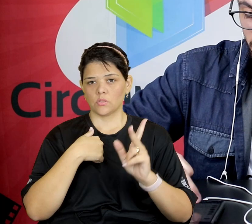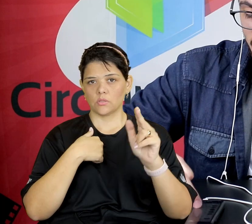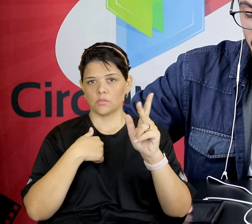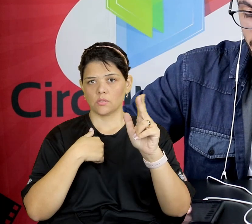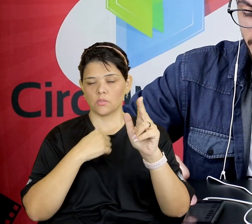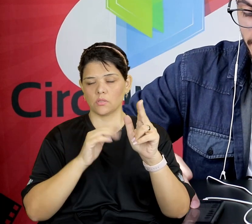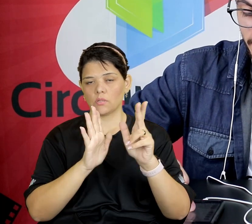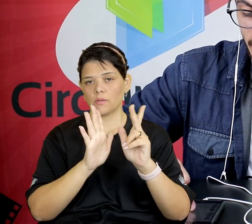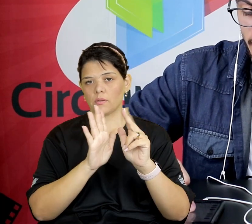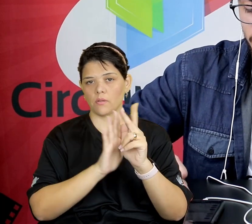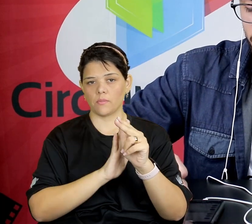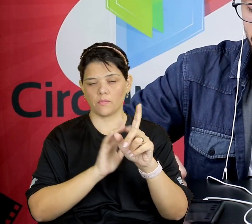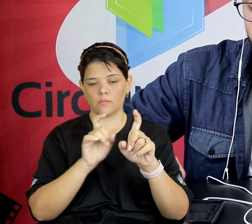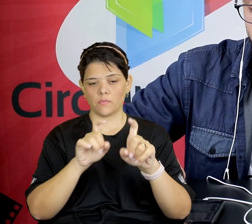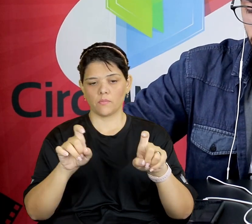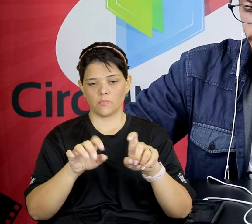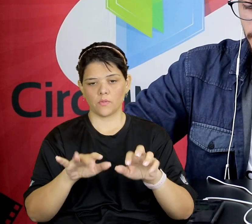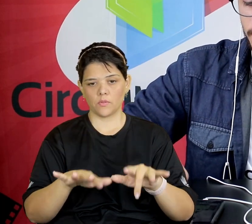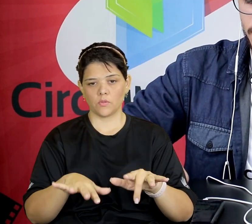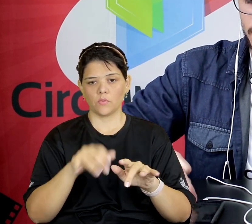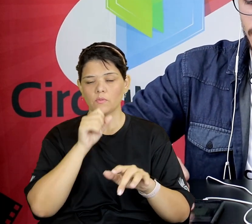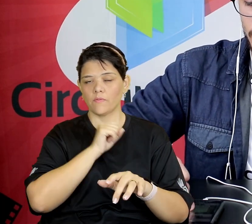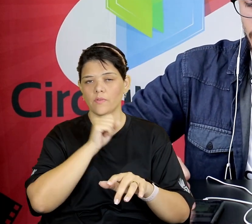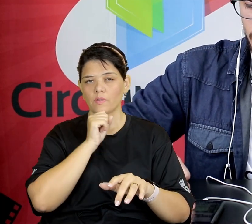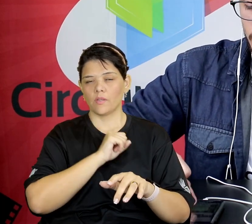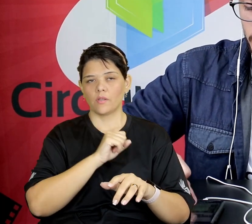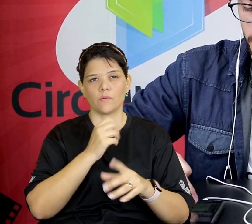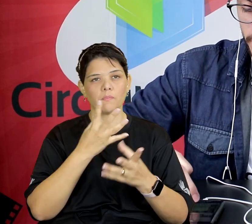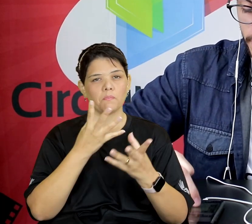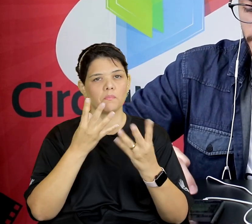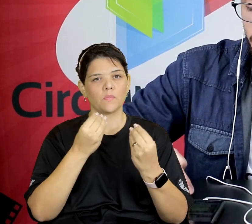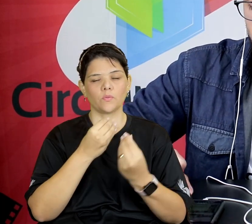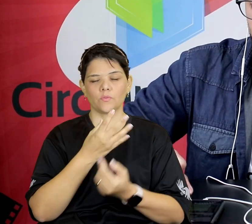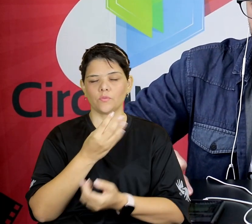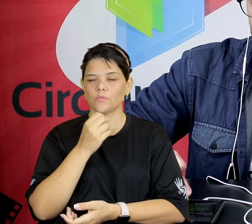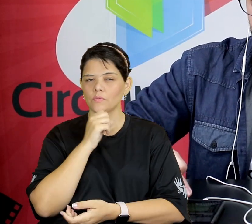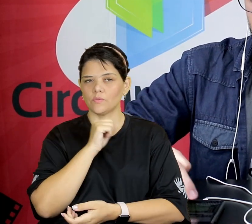é um processo. Vem e volta. Tá bom?